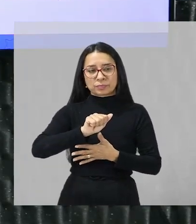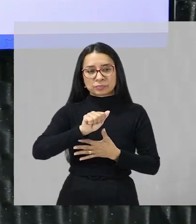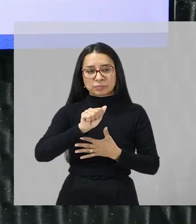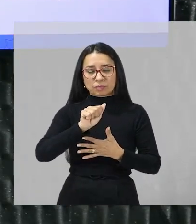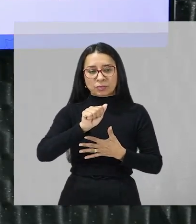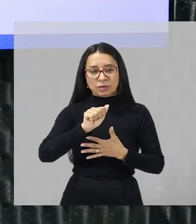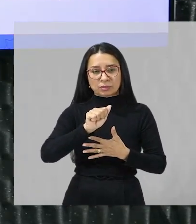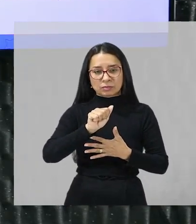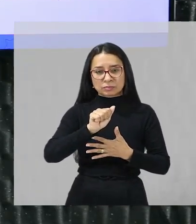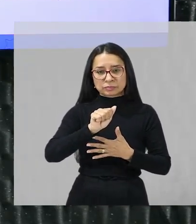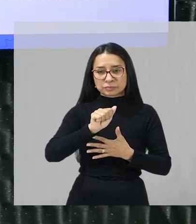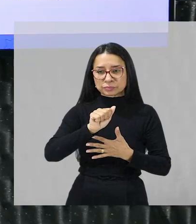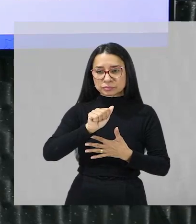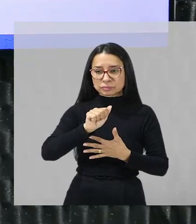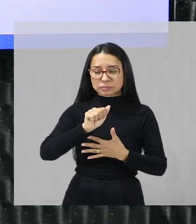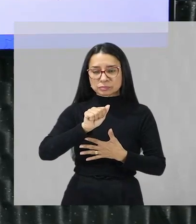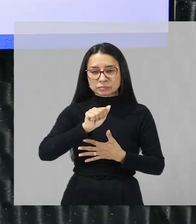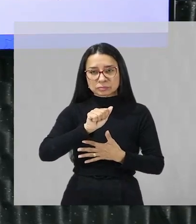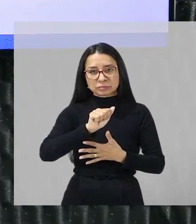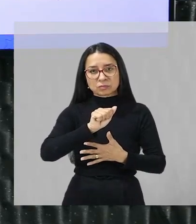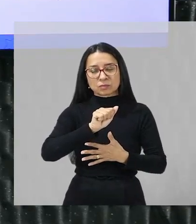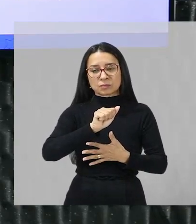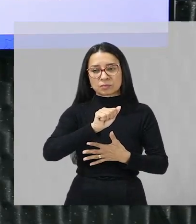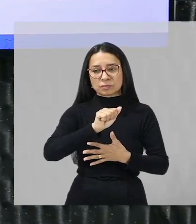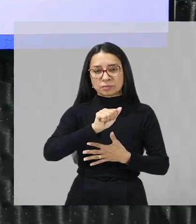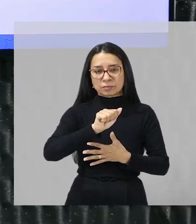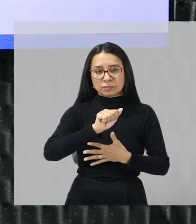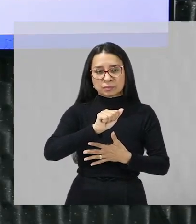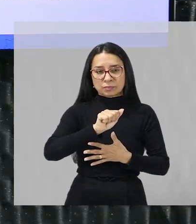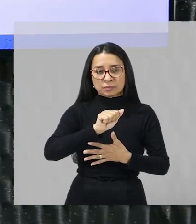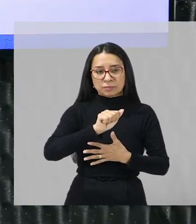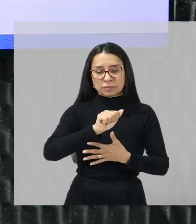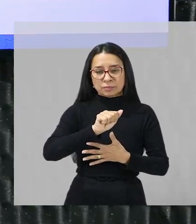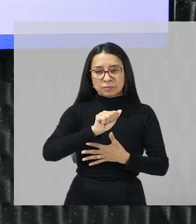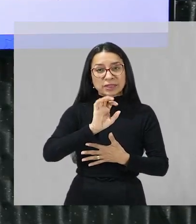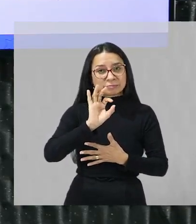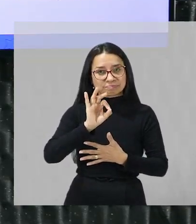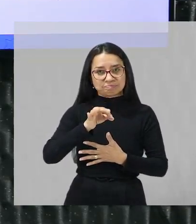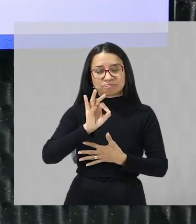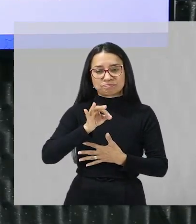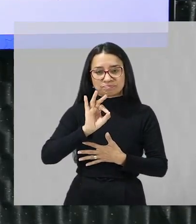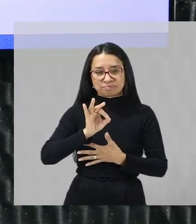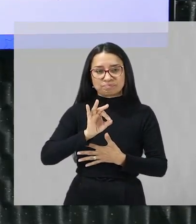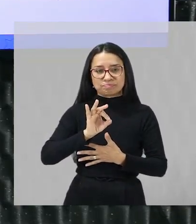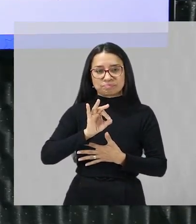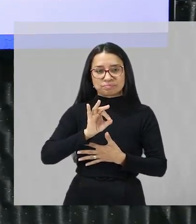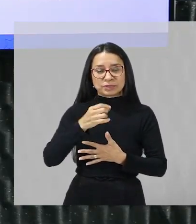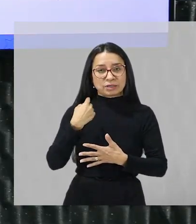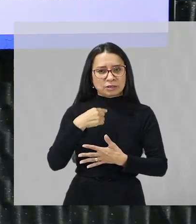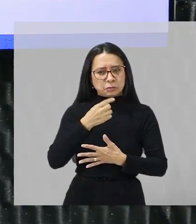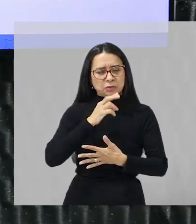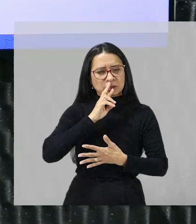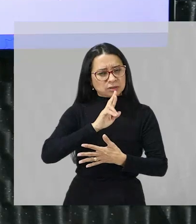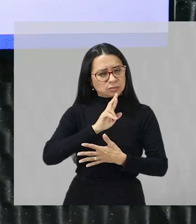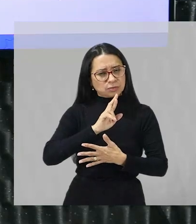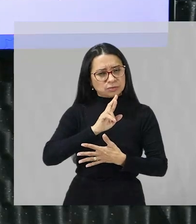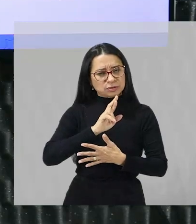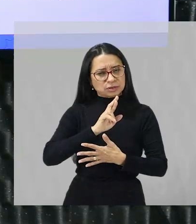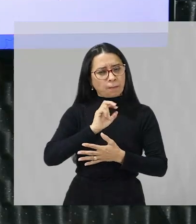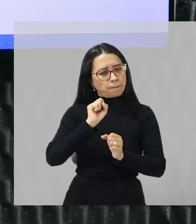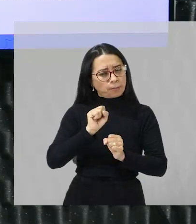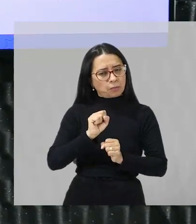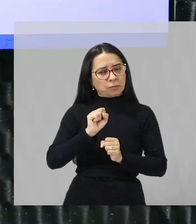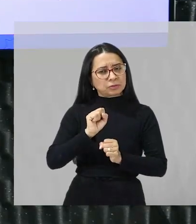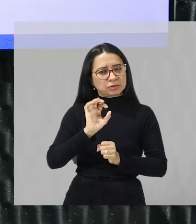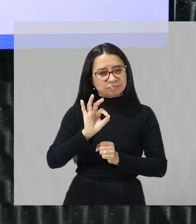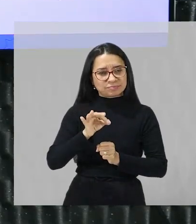acho que a letra C também não está muito boa. Local interiorizado pelos indivíduos membros das sociedades matrilineares. Se a sociedade for matrilinear, a